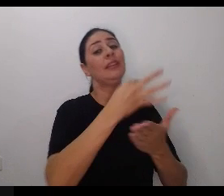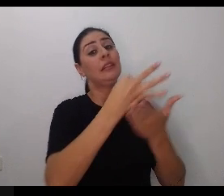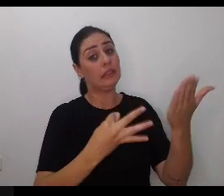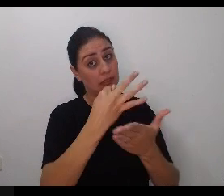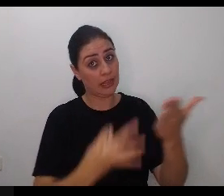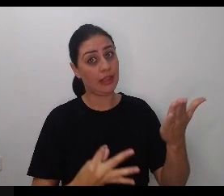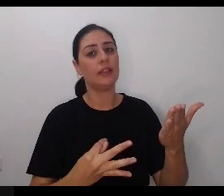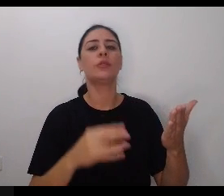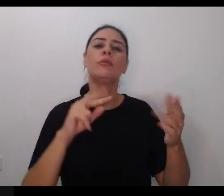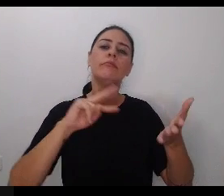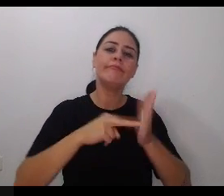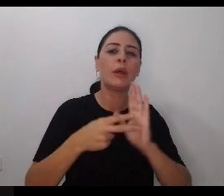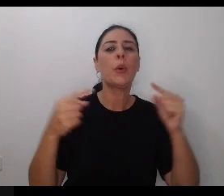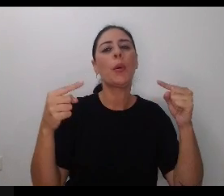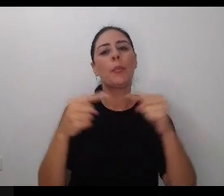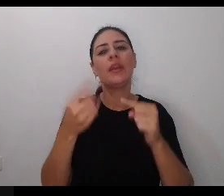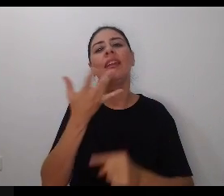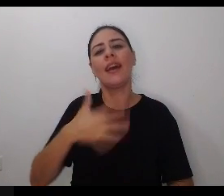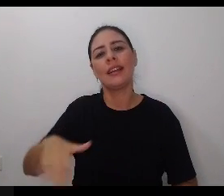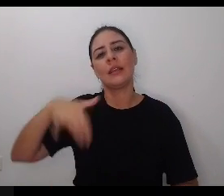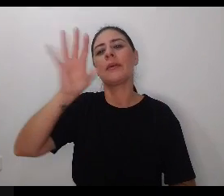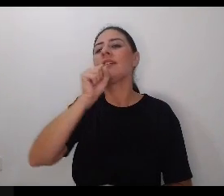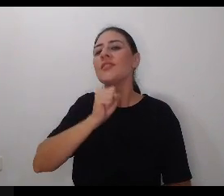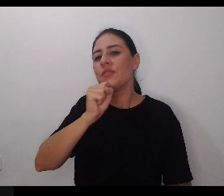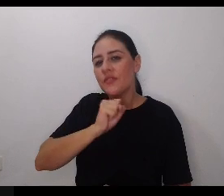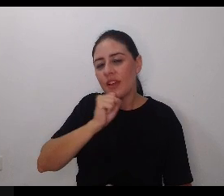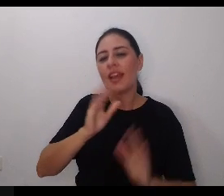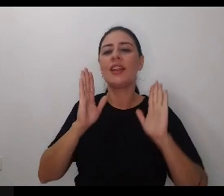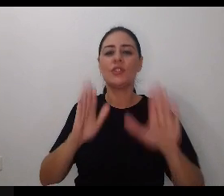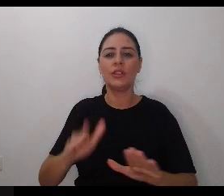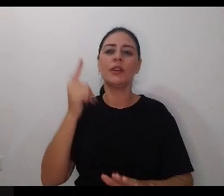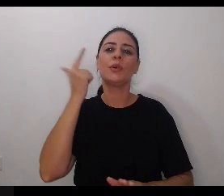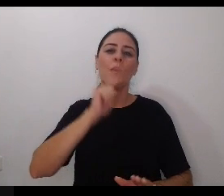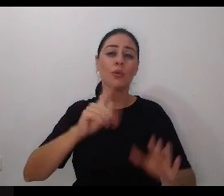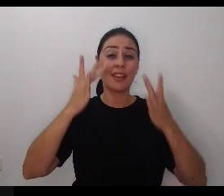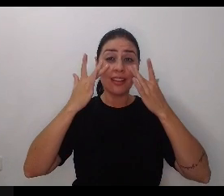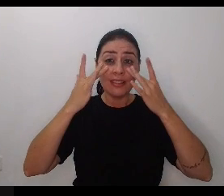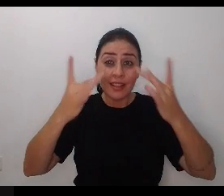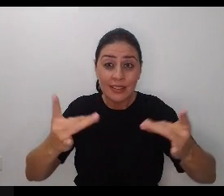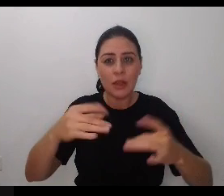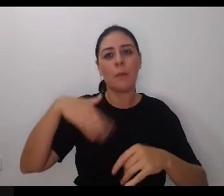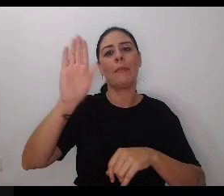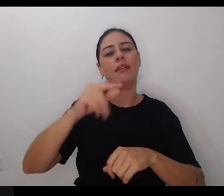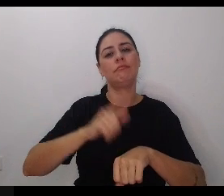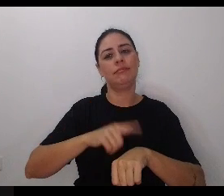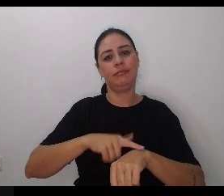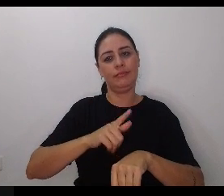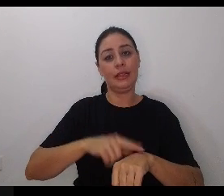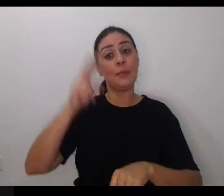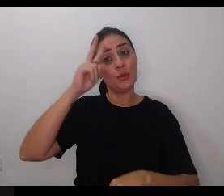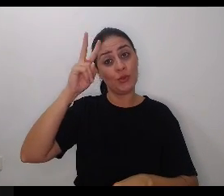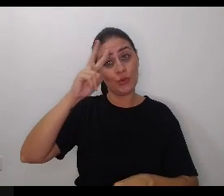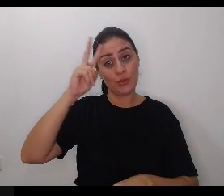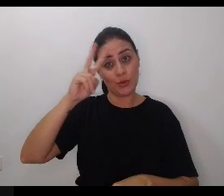desenhos, mas tem mais partes escritas, então são para as crianças já um pouco mais velhas e que já conseguem